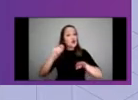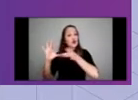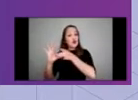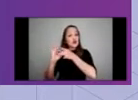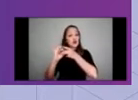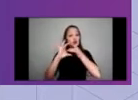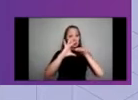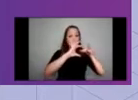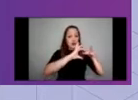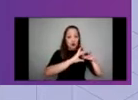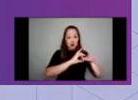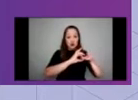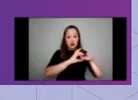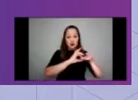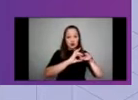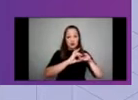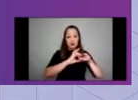oi oi